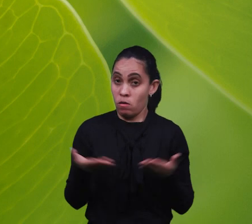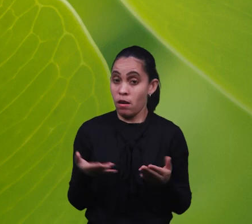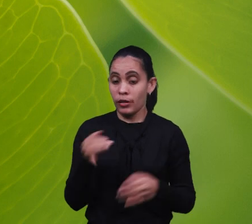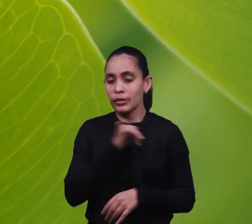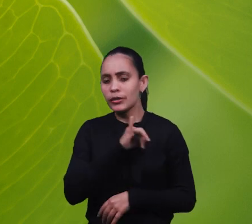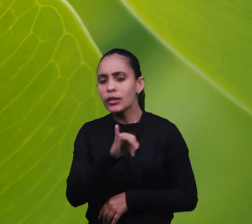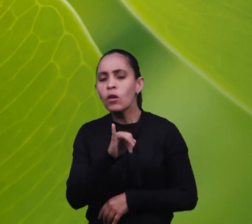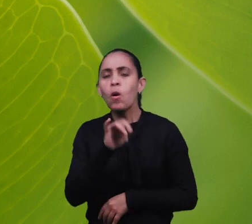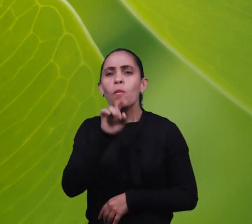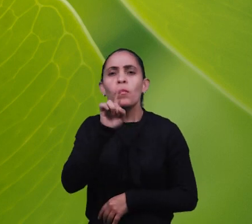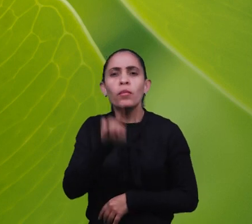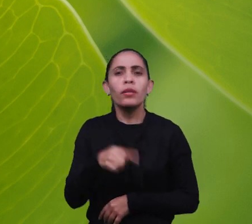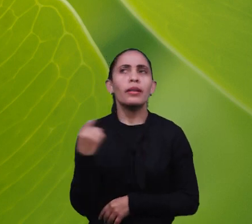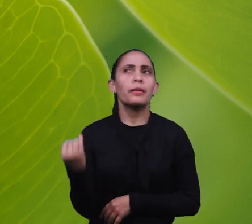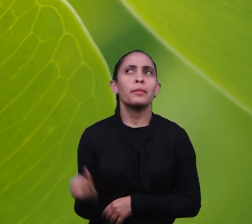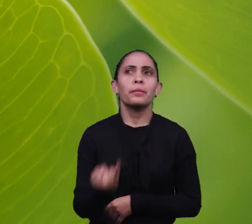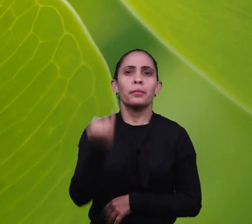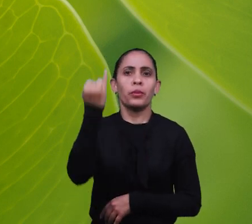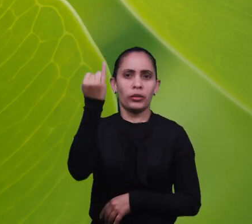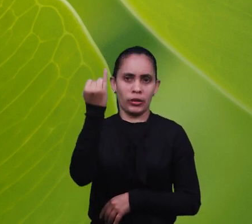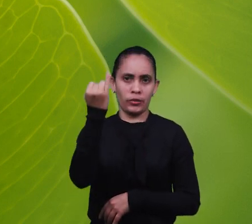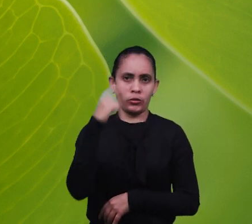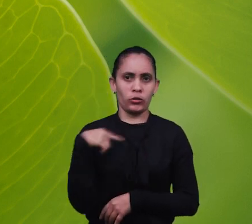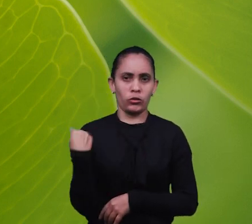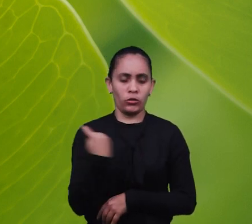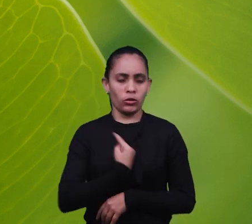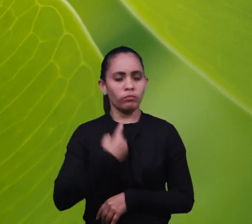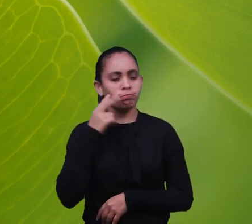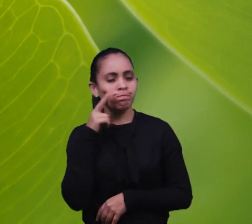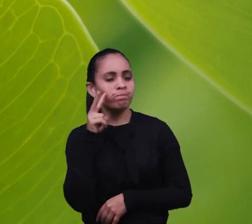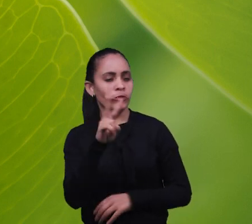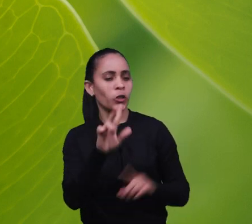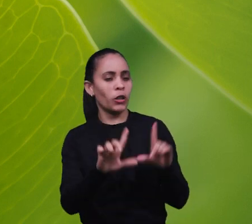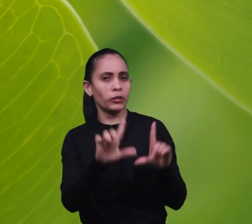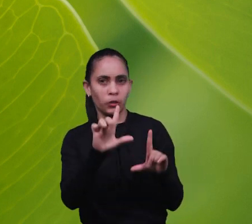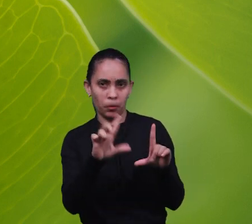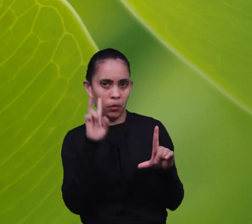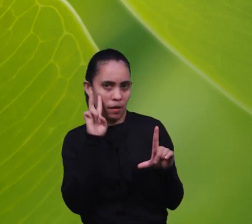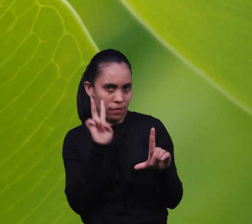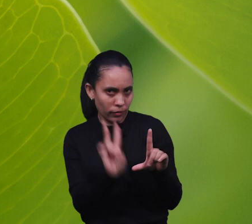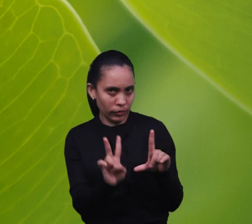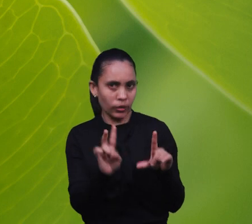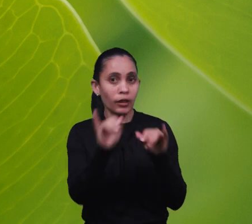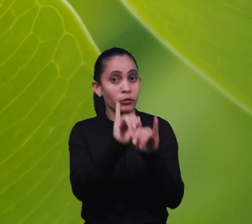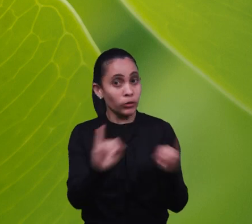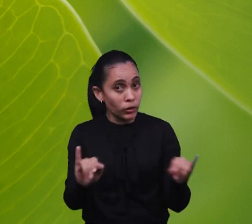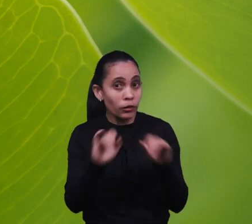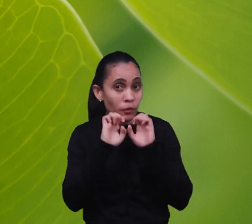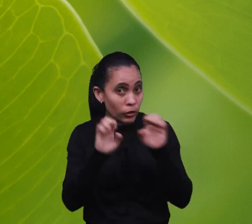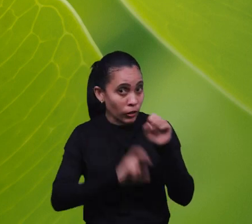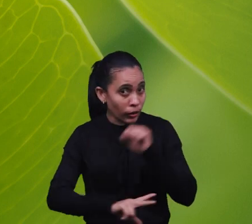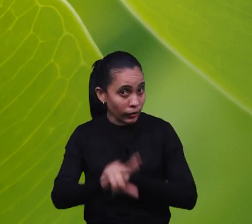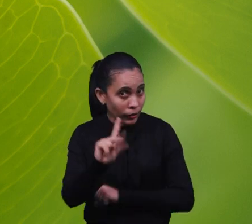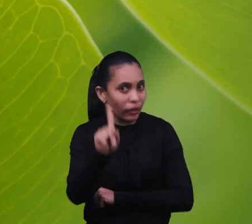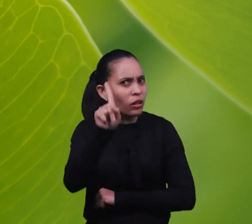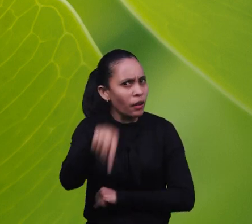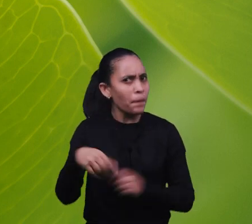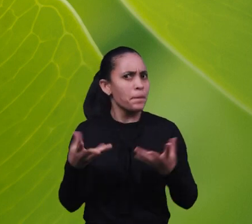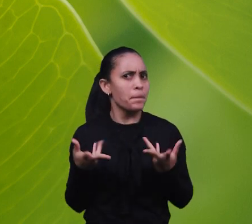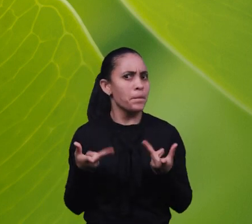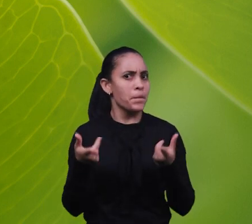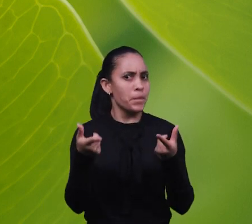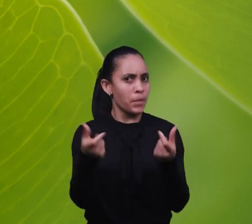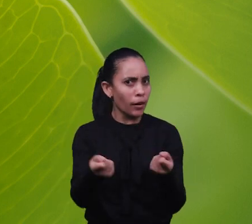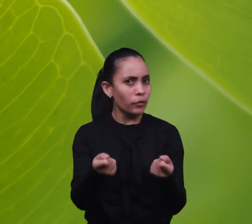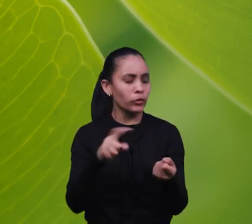importante você estar, né, assistindo esse programa, Anunciando o Evangelho Eterno. É realmente maravilhoso e nos faz conhecer mais